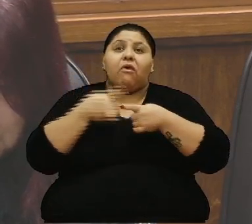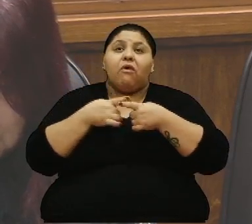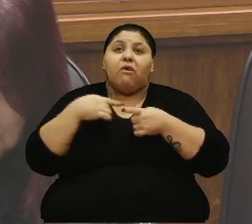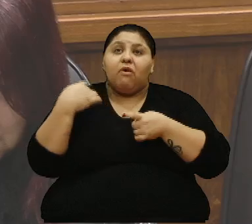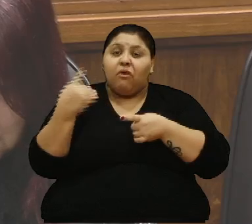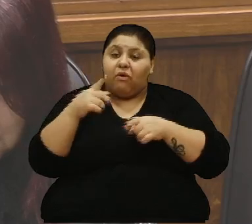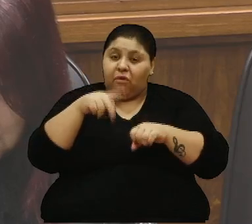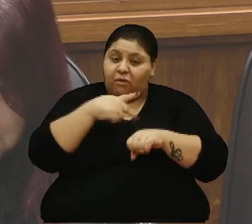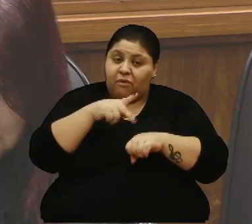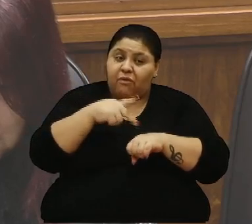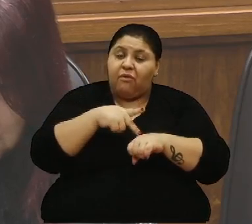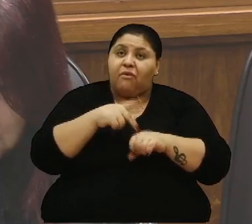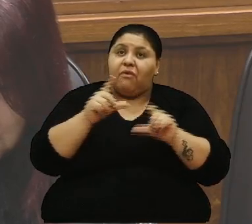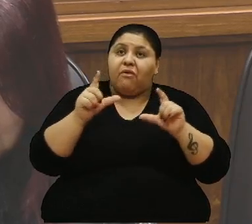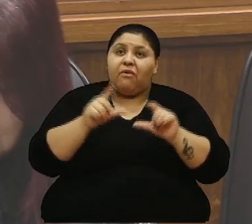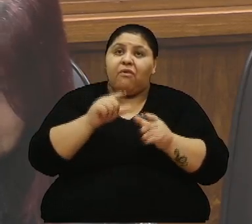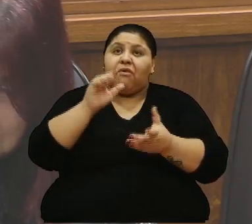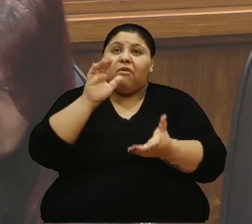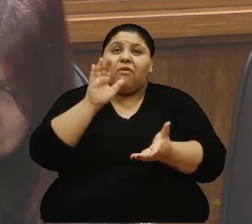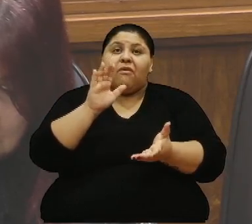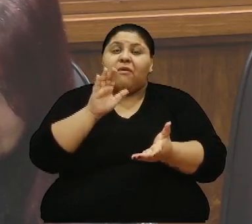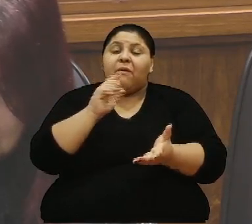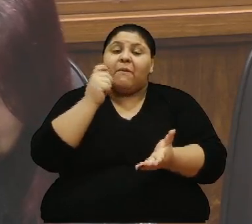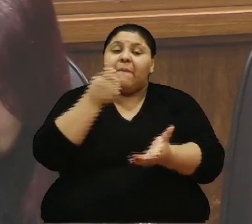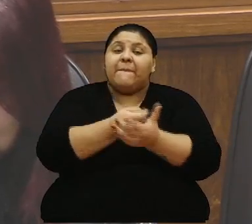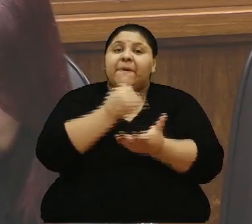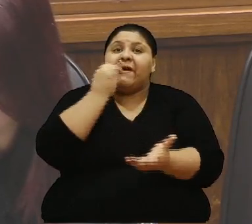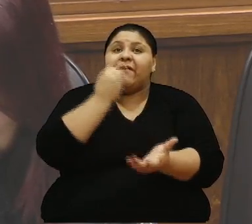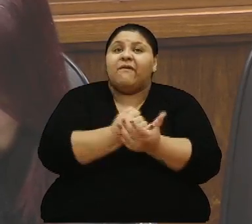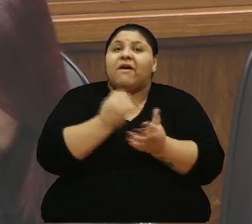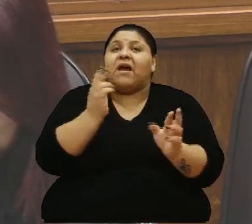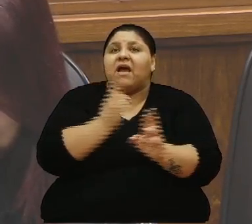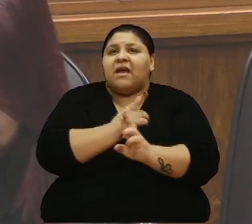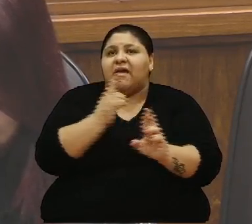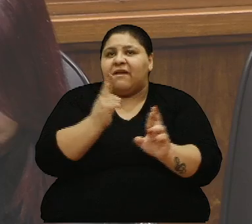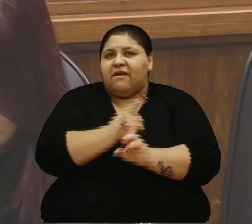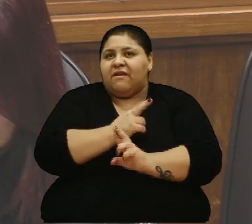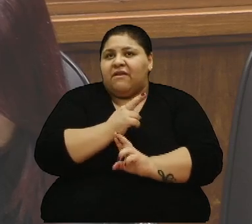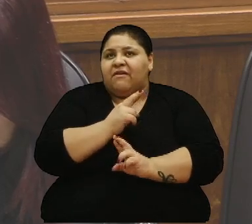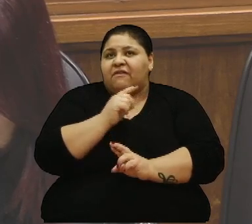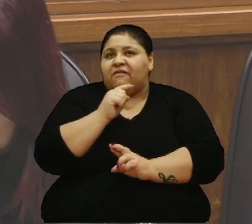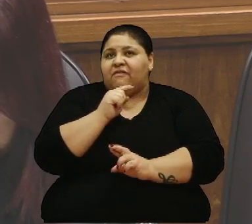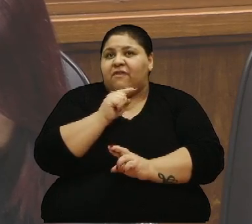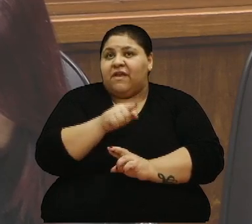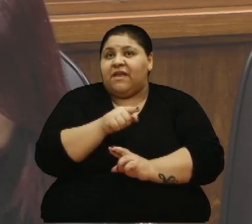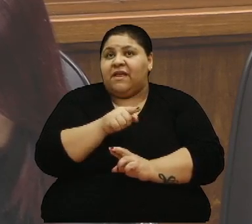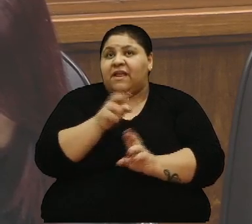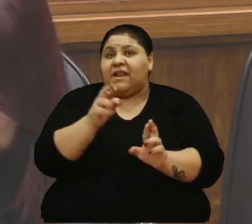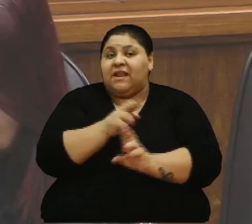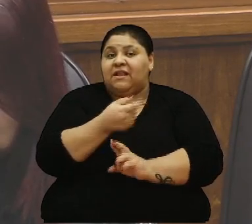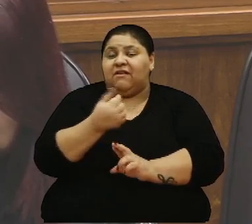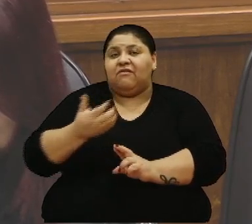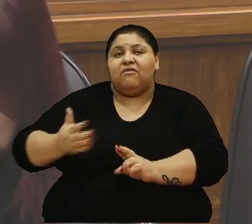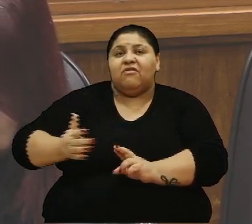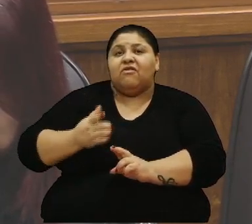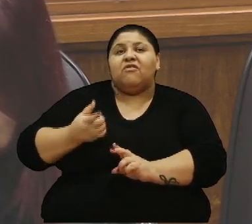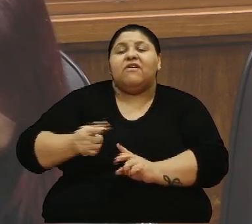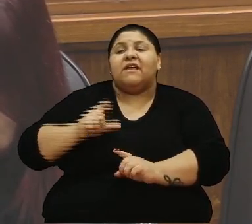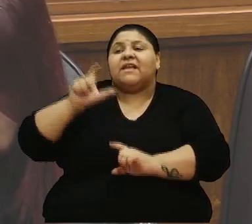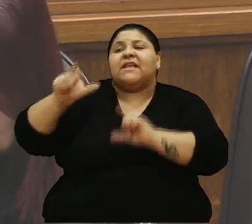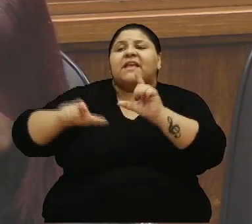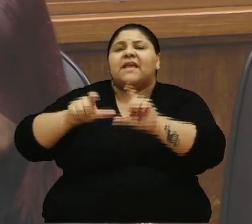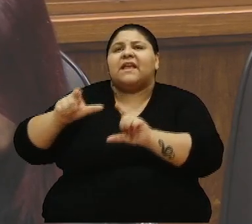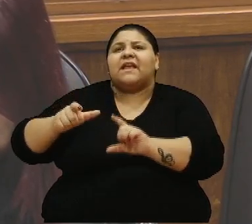dos países que menos cobre imposto em relação a essas grandes fortunas. Quem são as pessoas